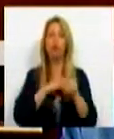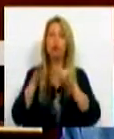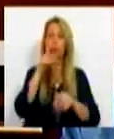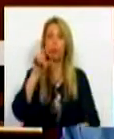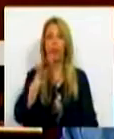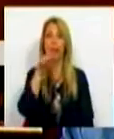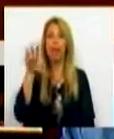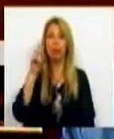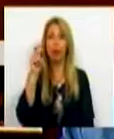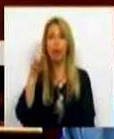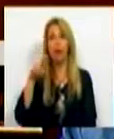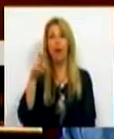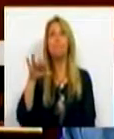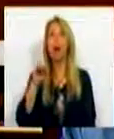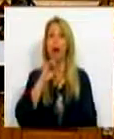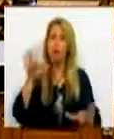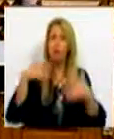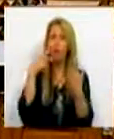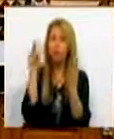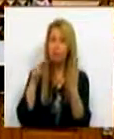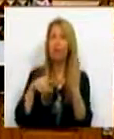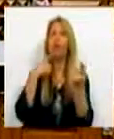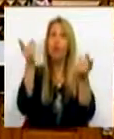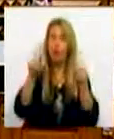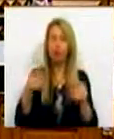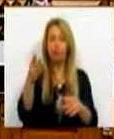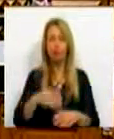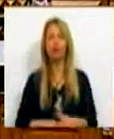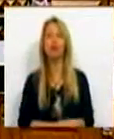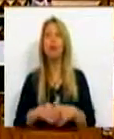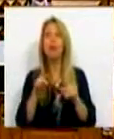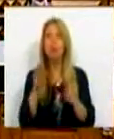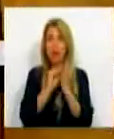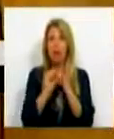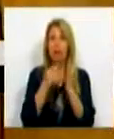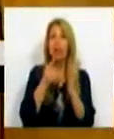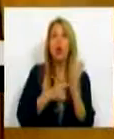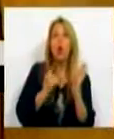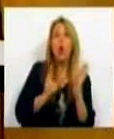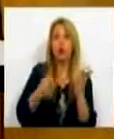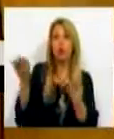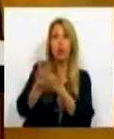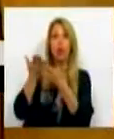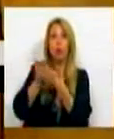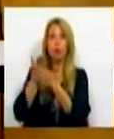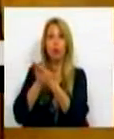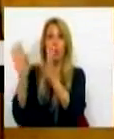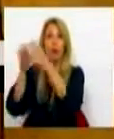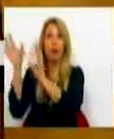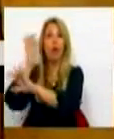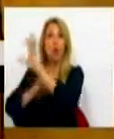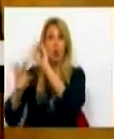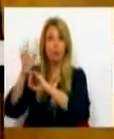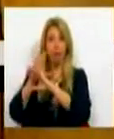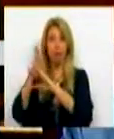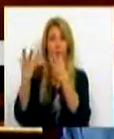revisitar, está escrito nesse documento que as negociações da Comissão Europeia com o Governo Português foram frutuosas,